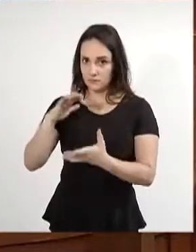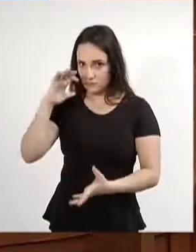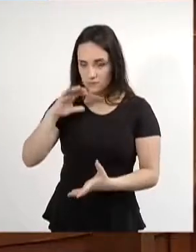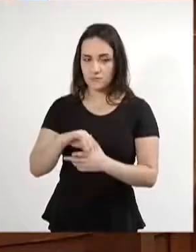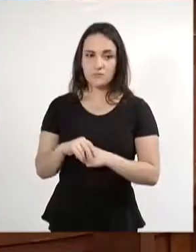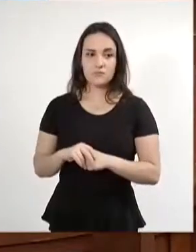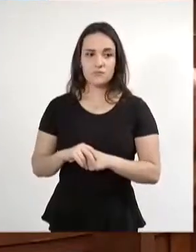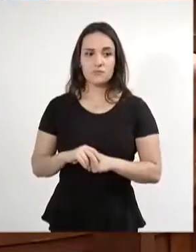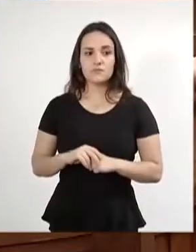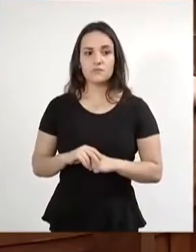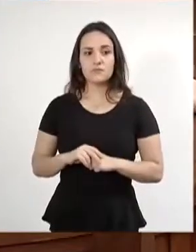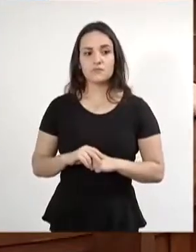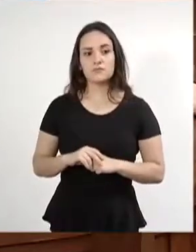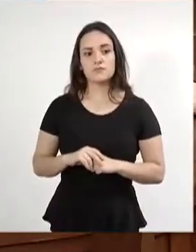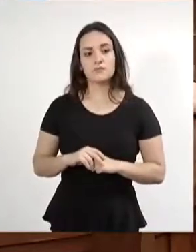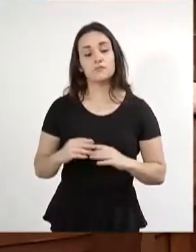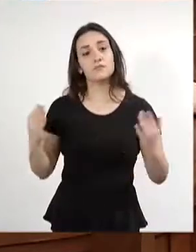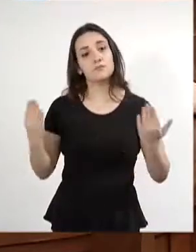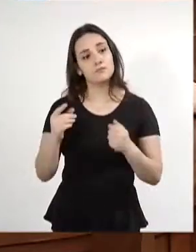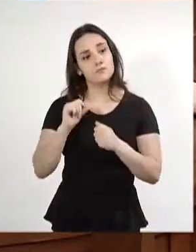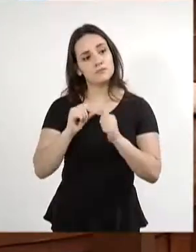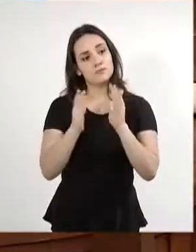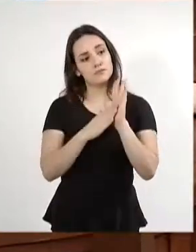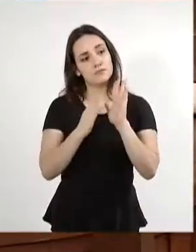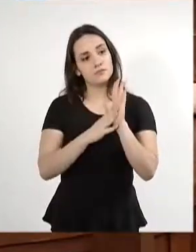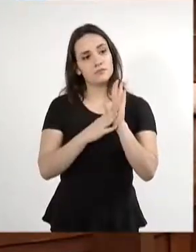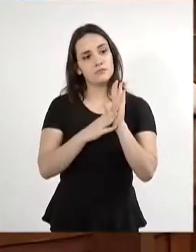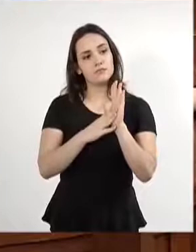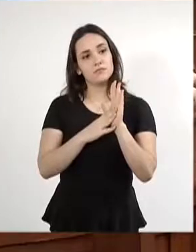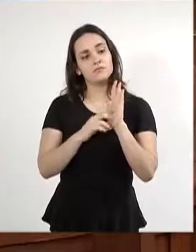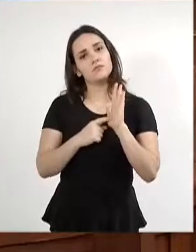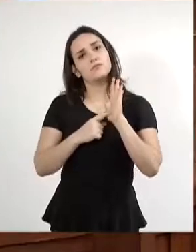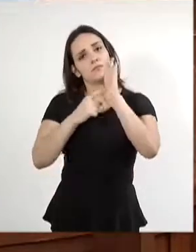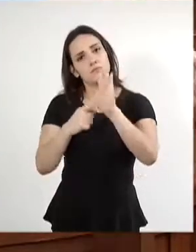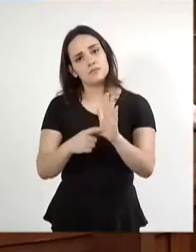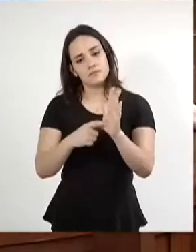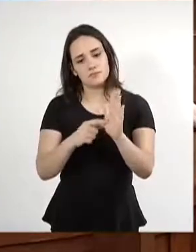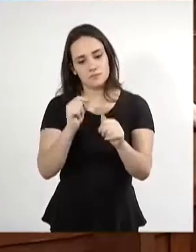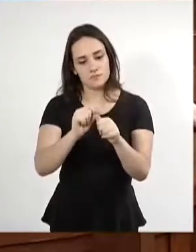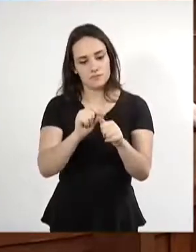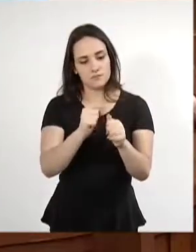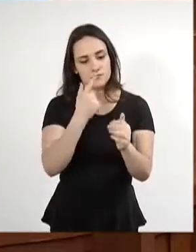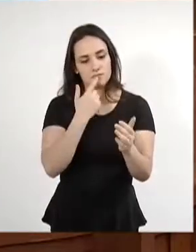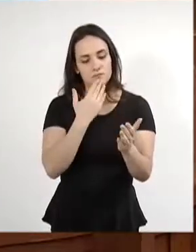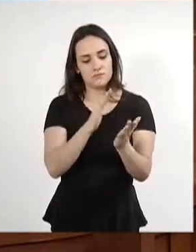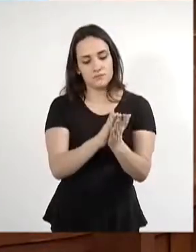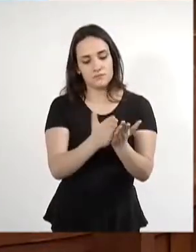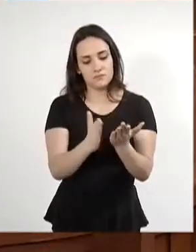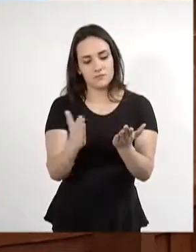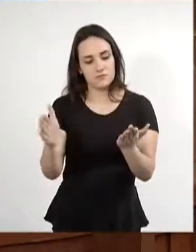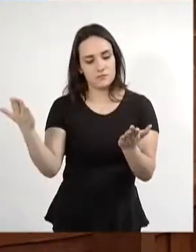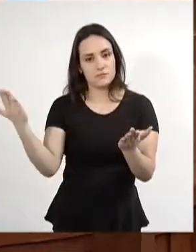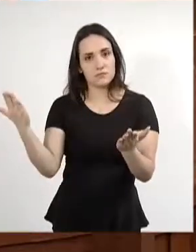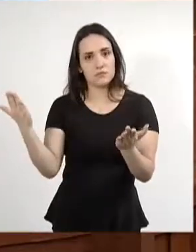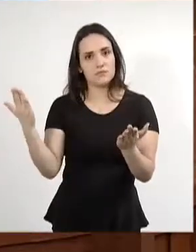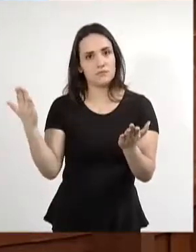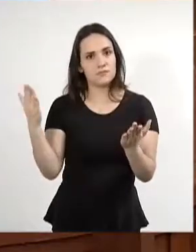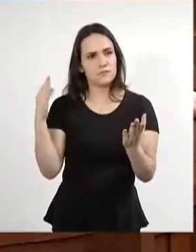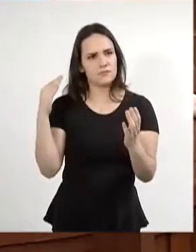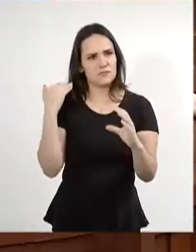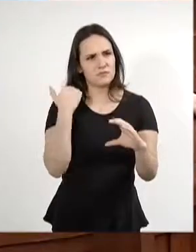do Sul, que está propondo apresentar uma cartilha a todos os escritórios